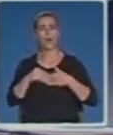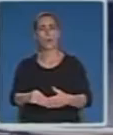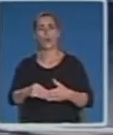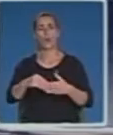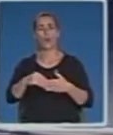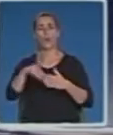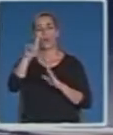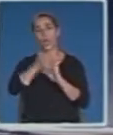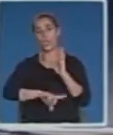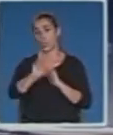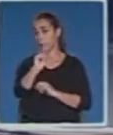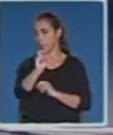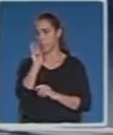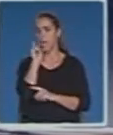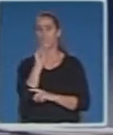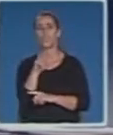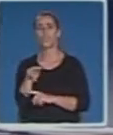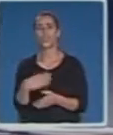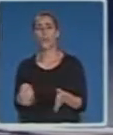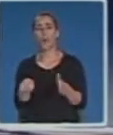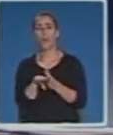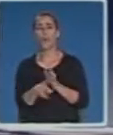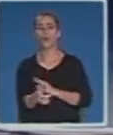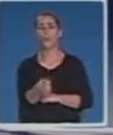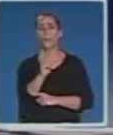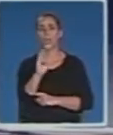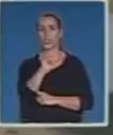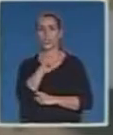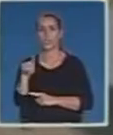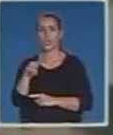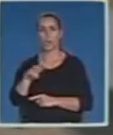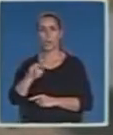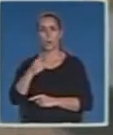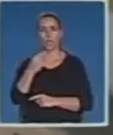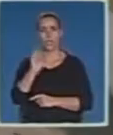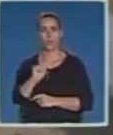terceira numa visita ao Porto de Pesca de São Mateus.